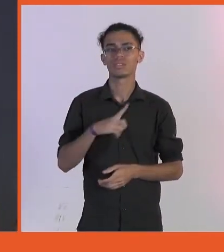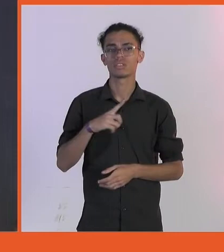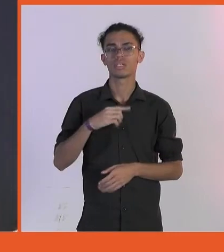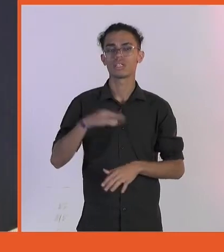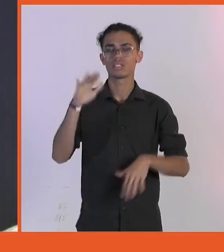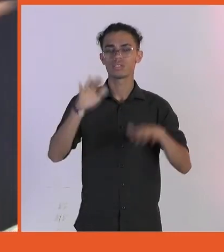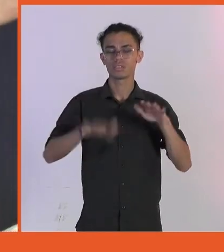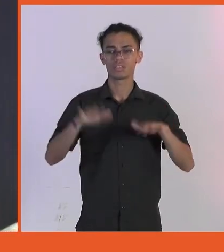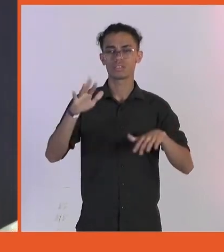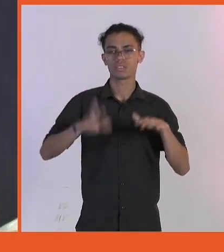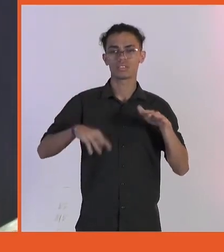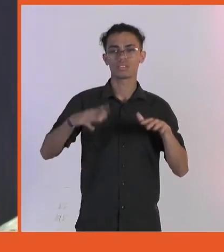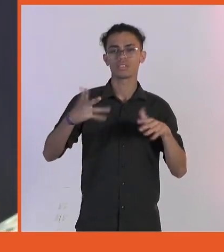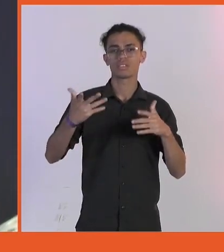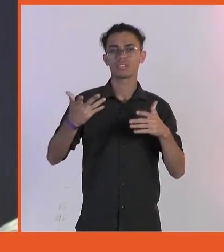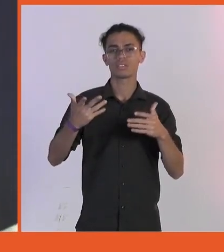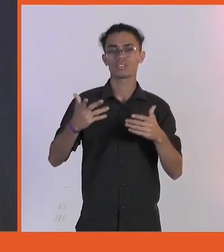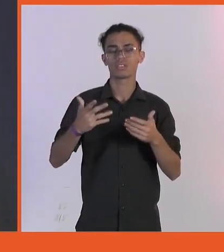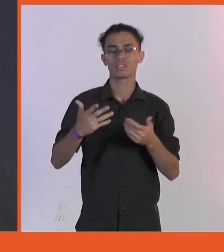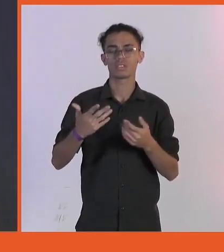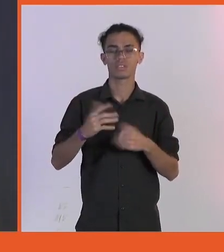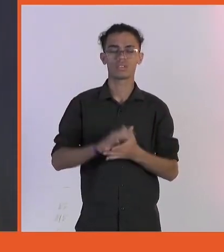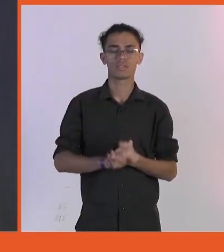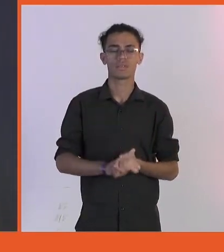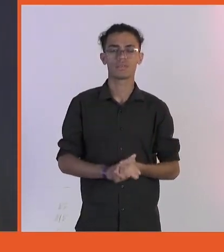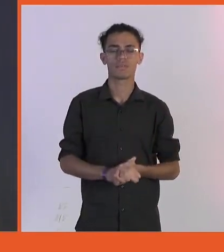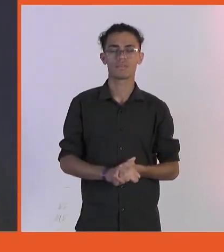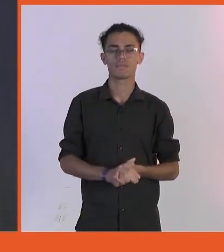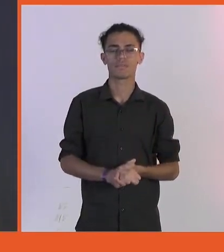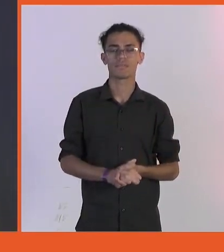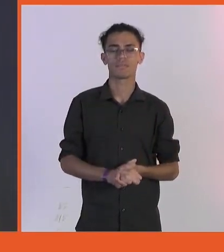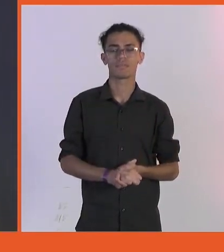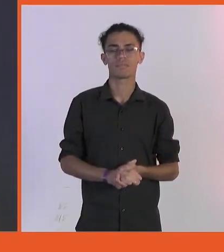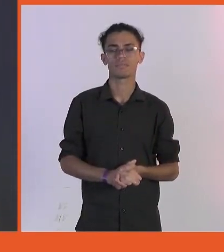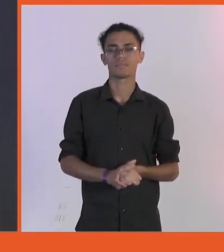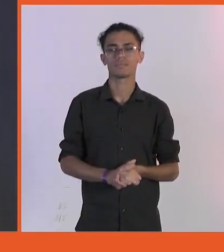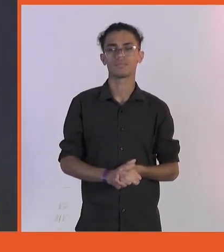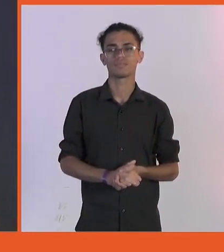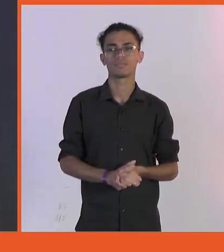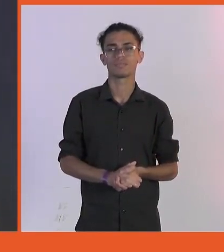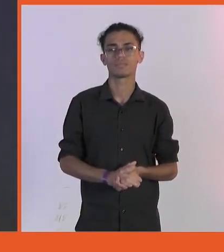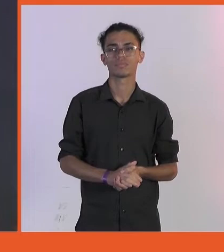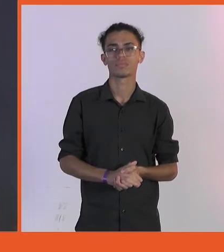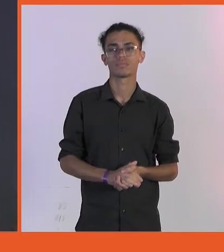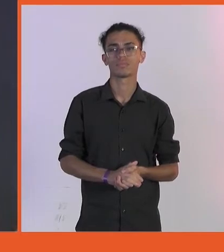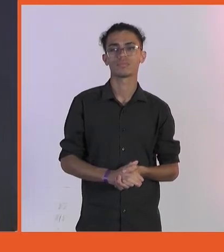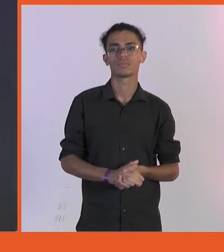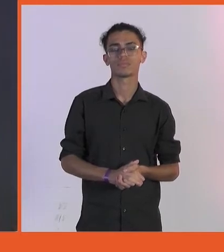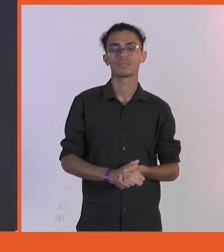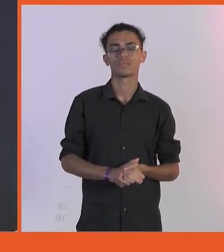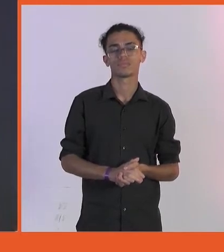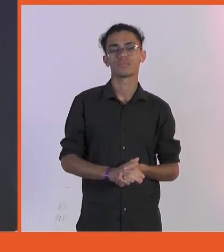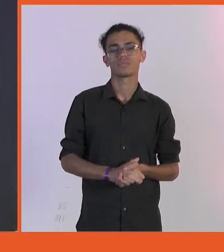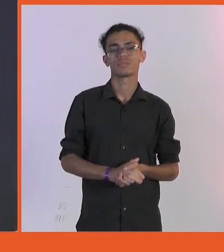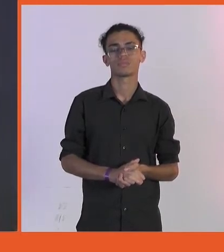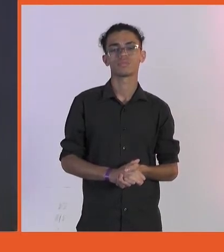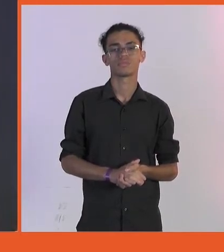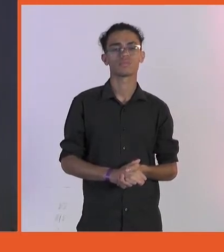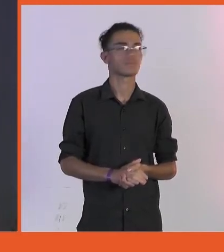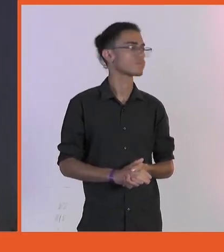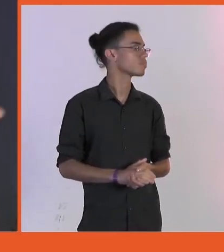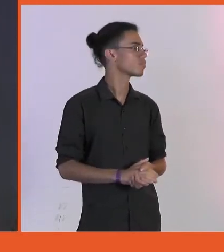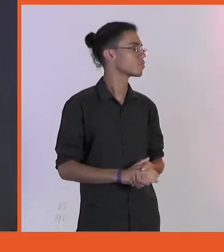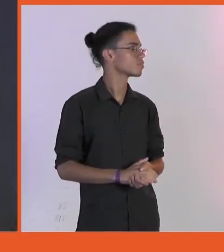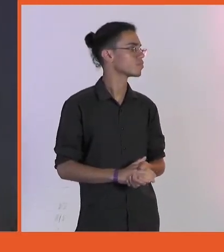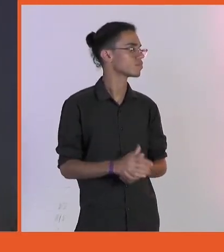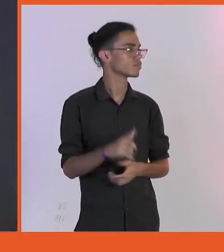isso, eu falo assim, é mais da nossa noia de estar lá do que do pessoal que tá lá. Às vezes eu abro lá e falo, pô, pessoal, tomar, então fecha. Eu falei, não vou